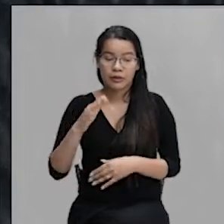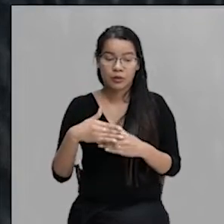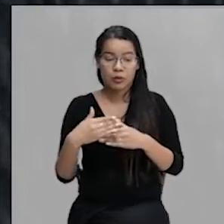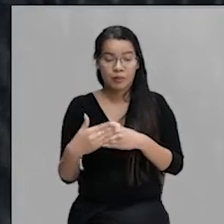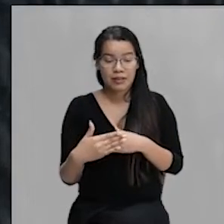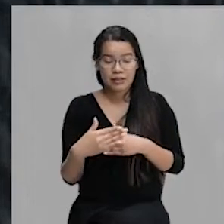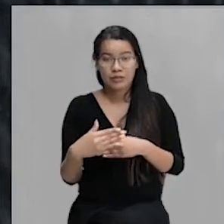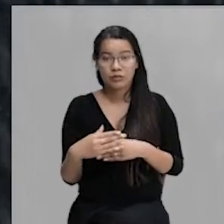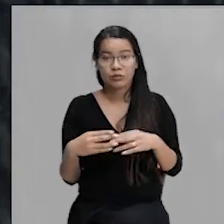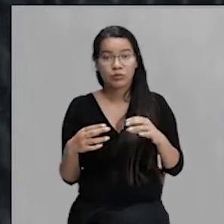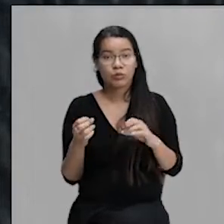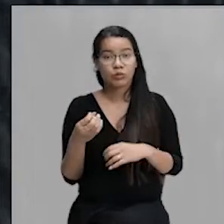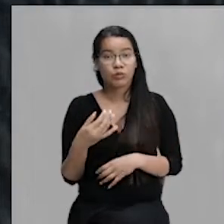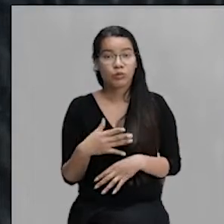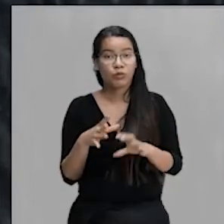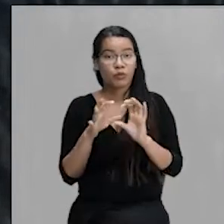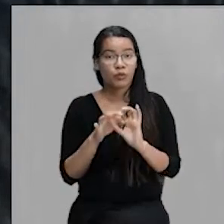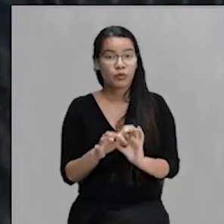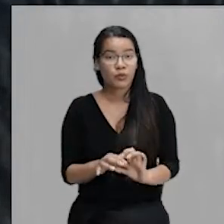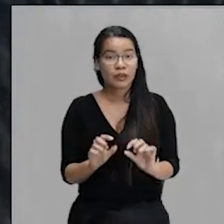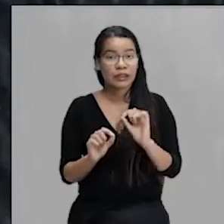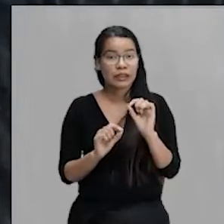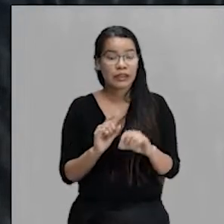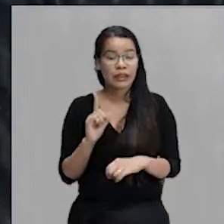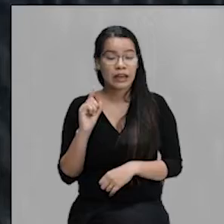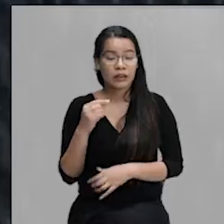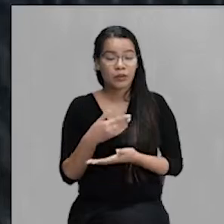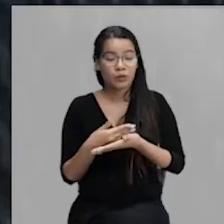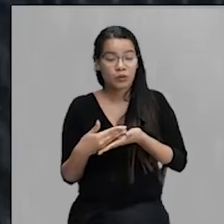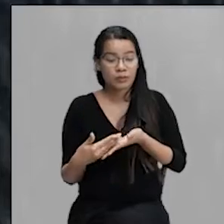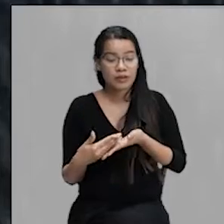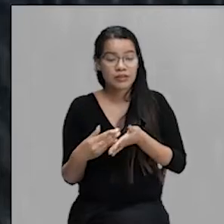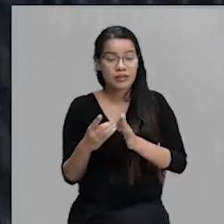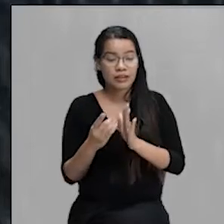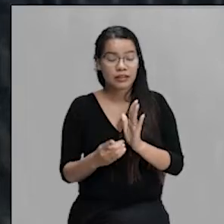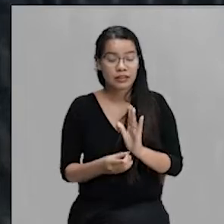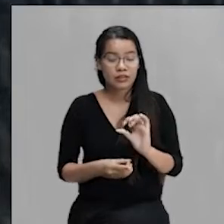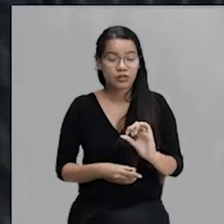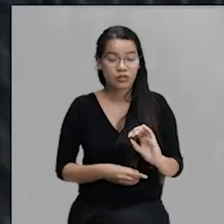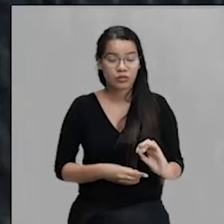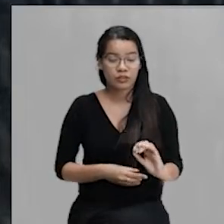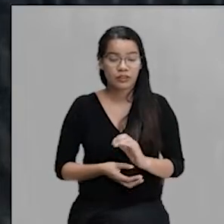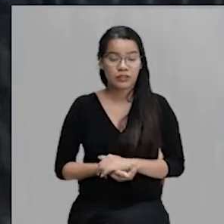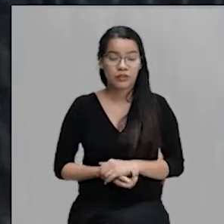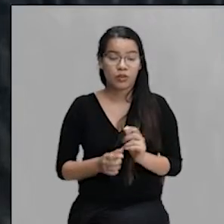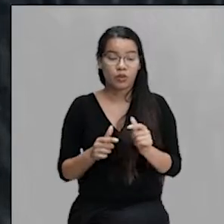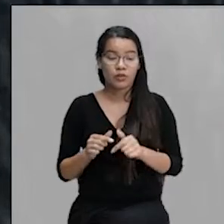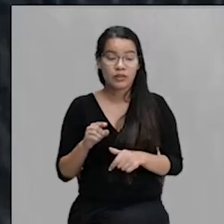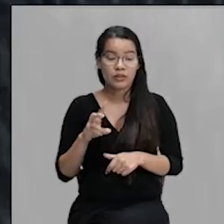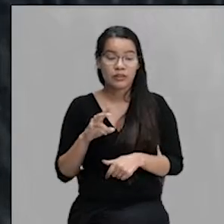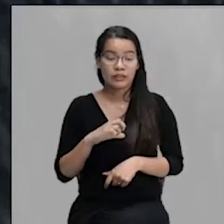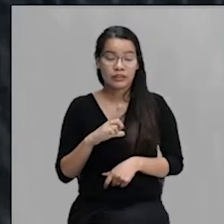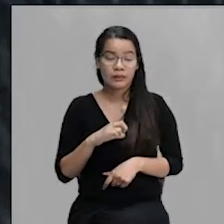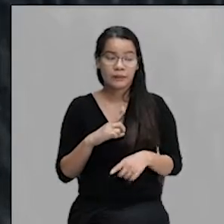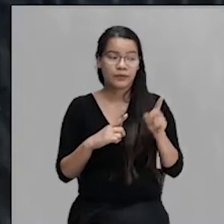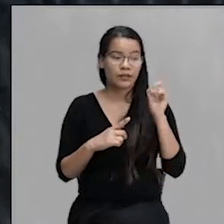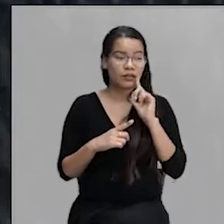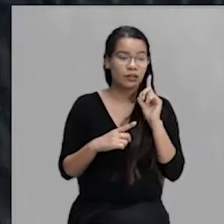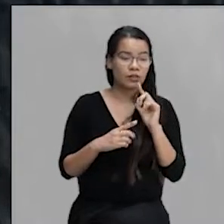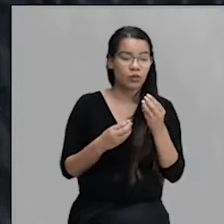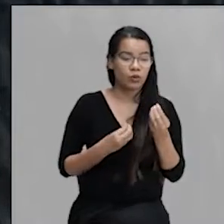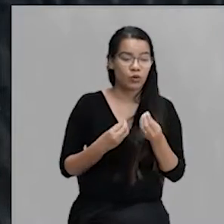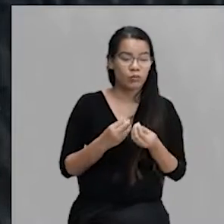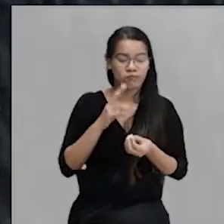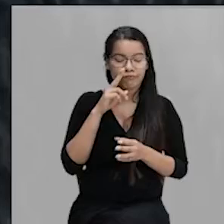discussões desse novo contexto, que é um contexto do começo da década de 90, onde você tem os Estados Unidos como